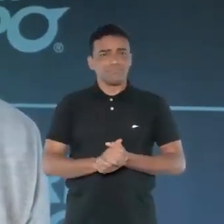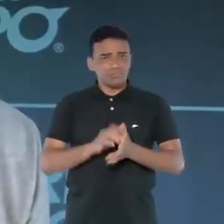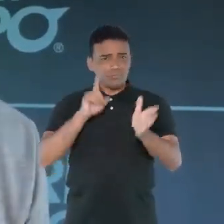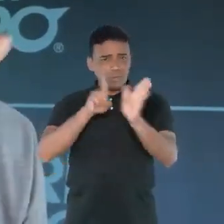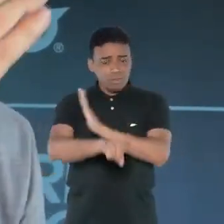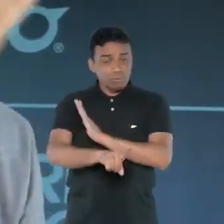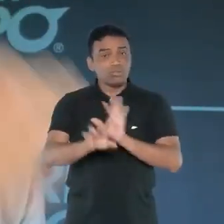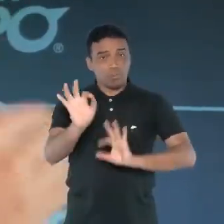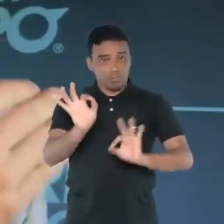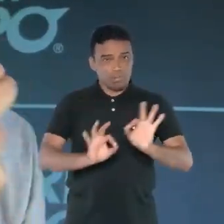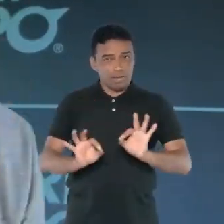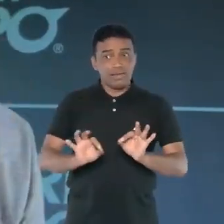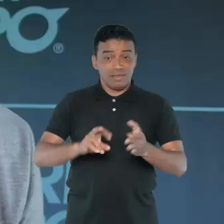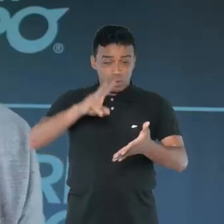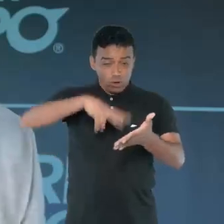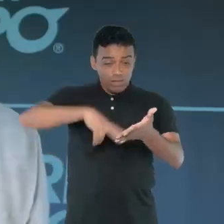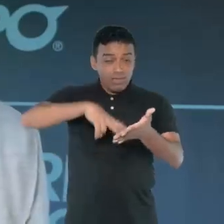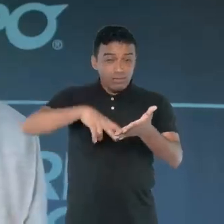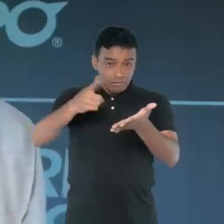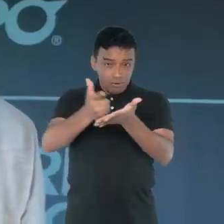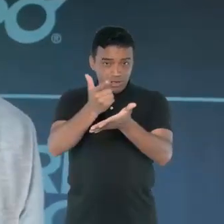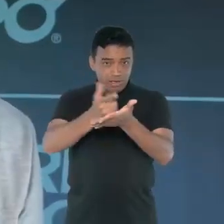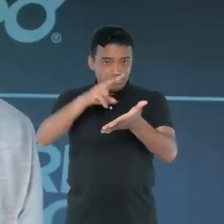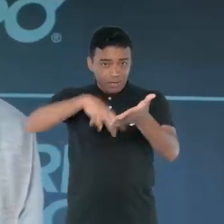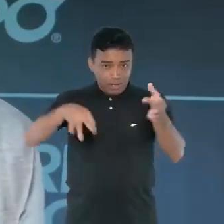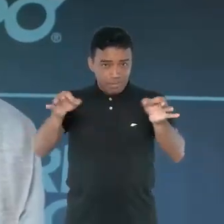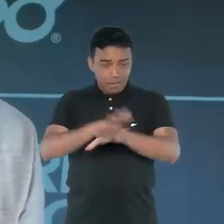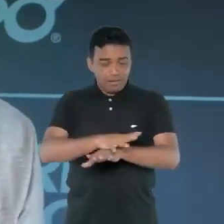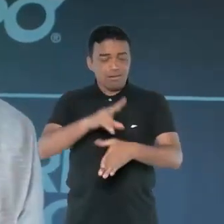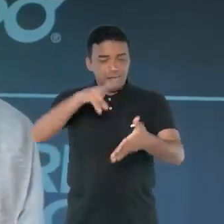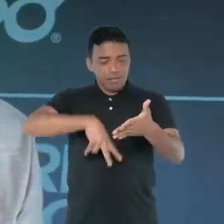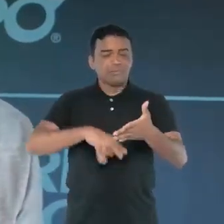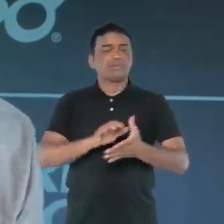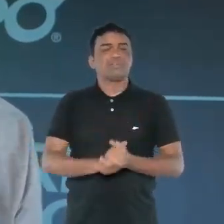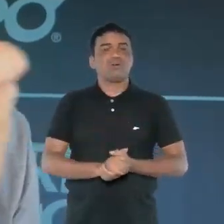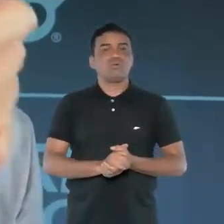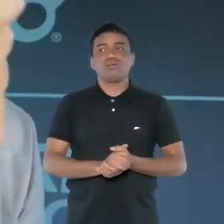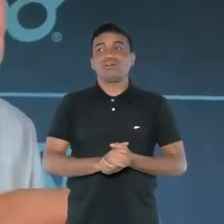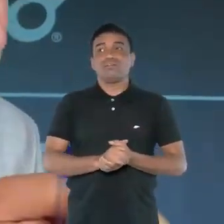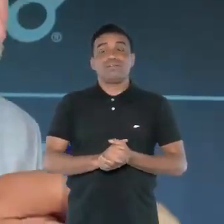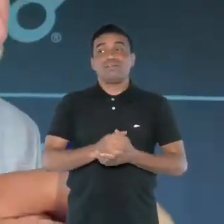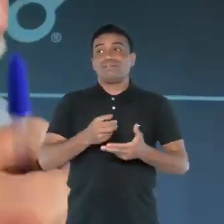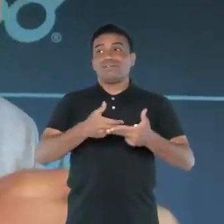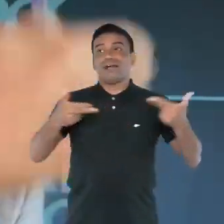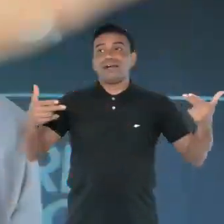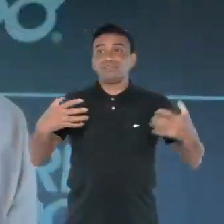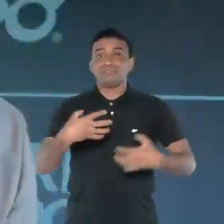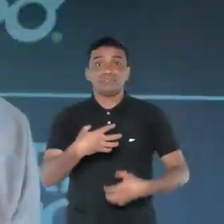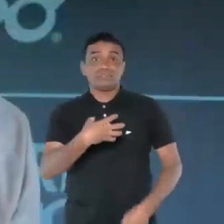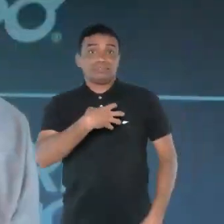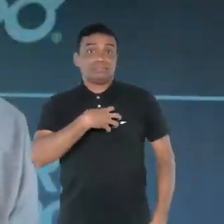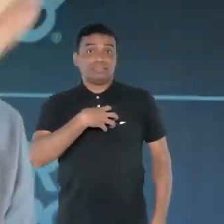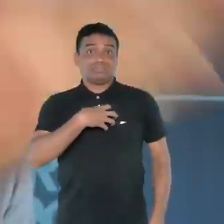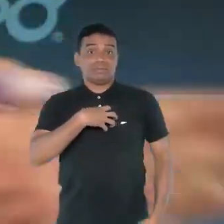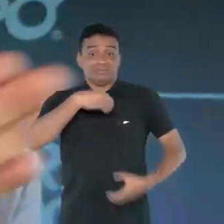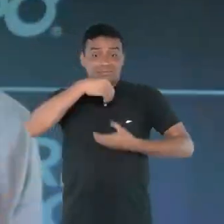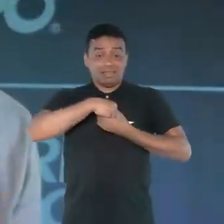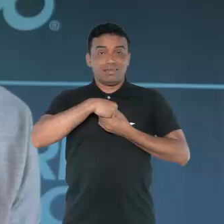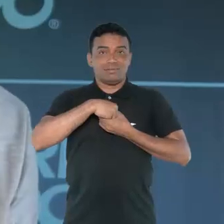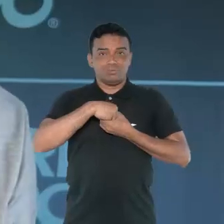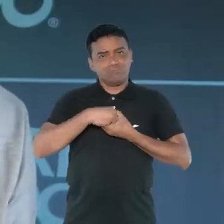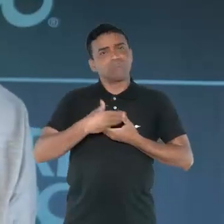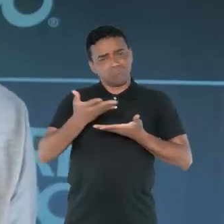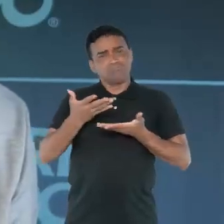minha cabeça quando eu terminei o livro, que é assim, há muitas vozes em você, naturalmente, né, um escritor